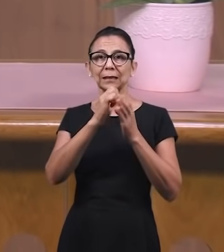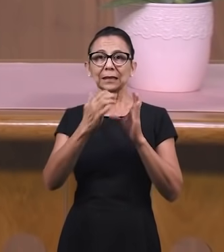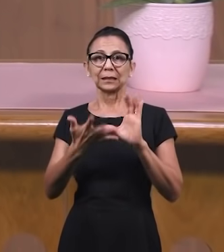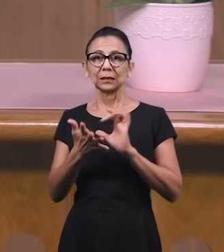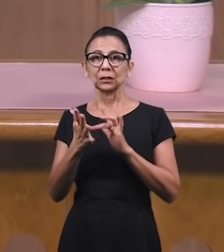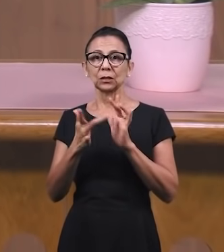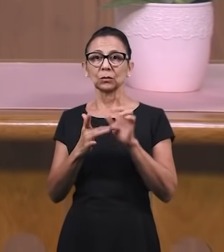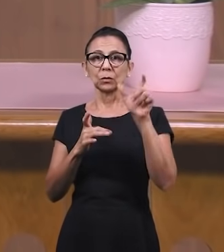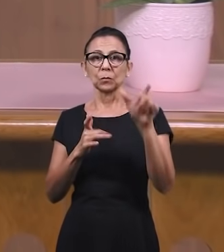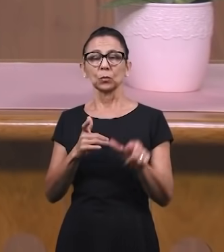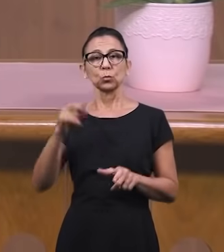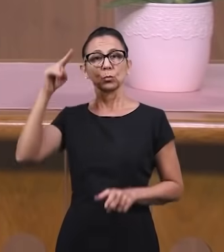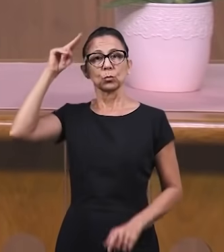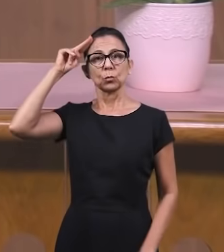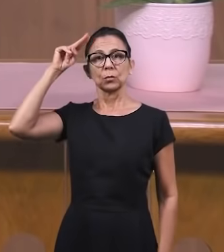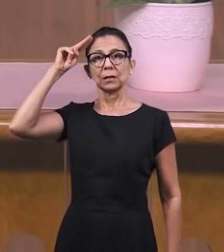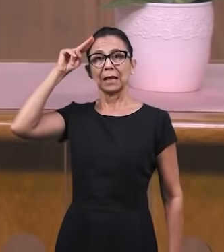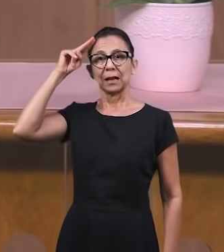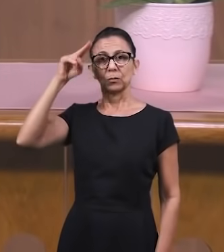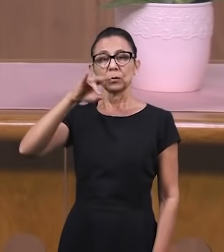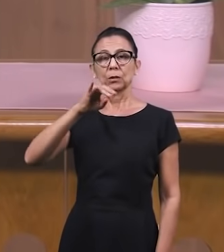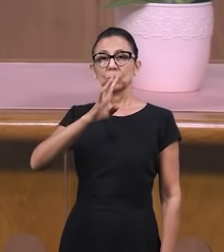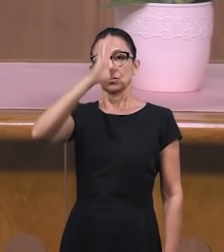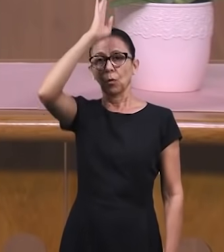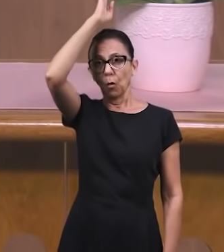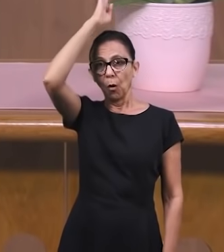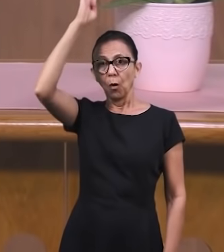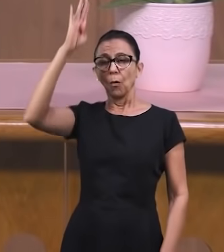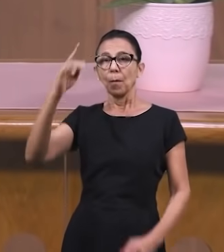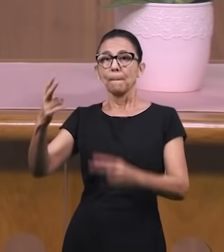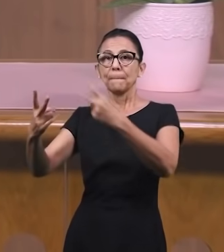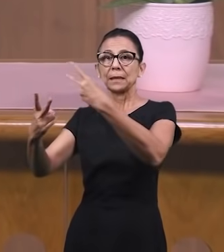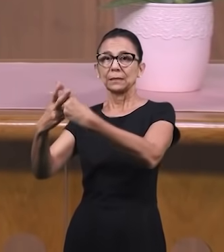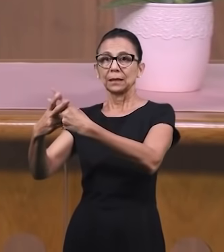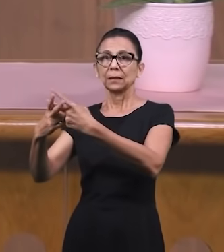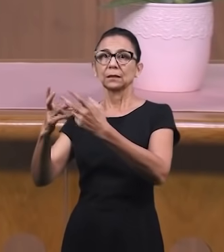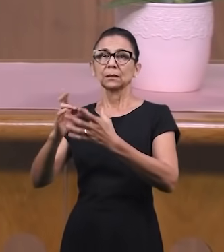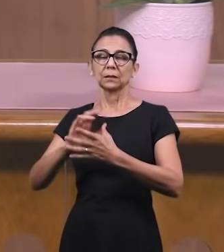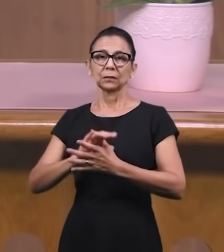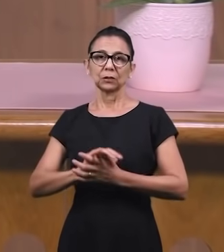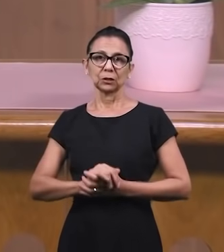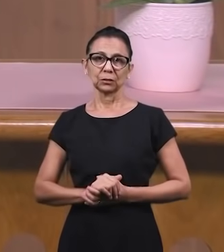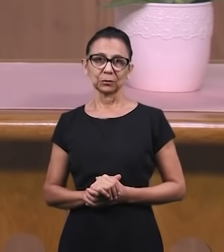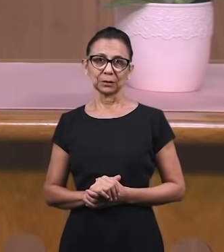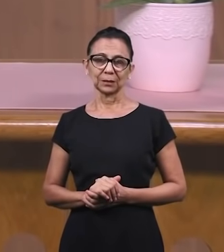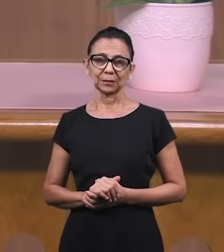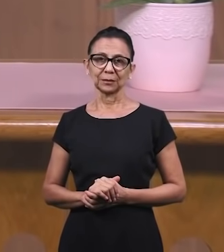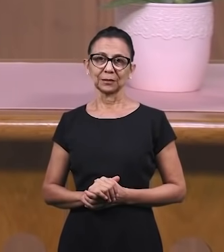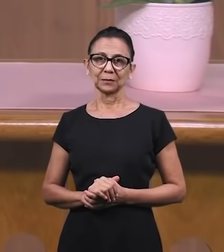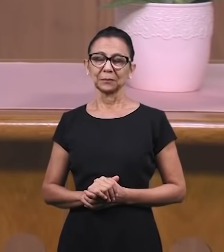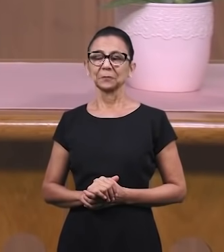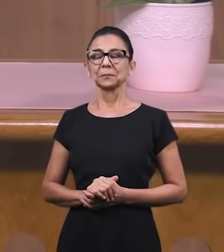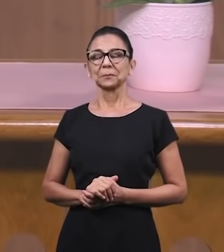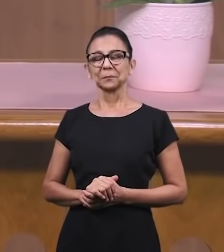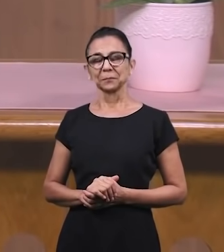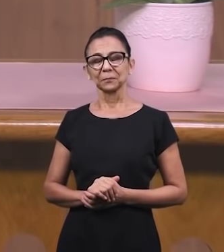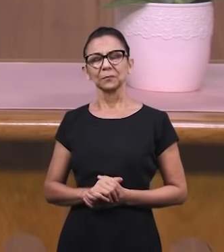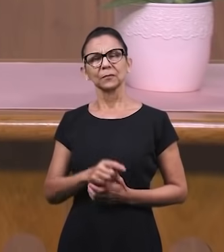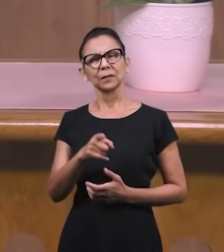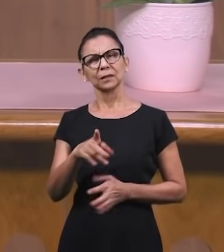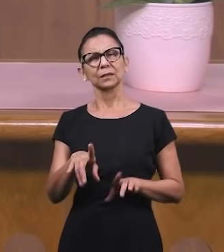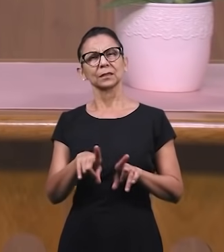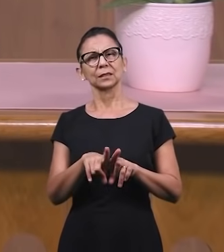você. Ele sabe que você está assistindo esse culto, ele sabe que você está participando desse momento. Por mais que você esteja